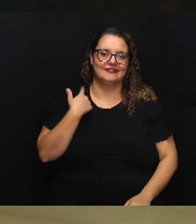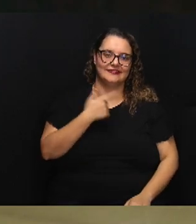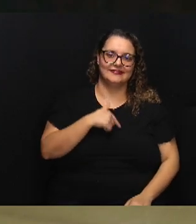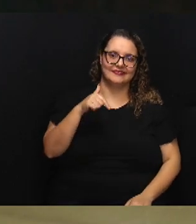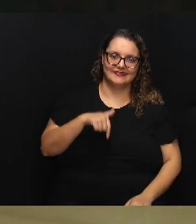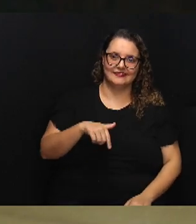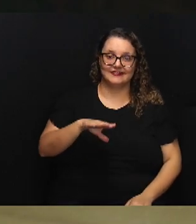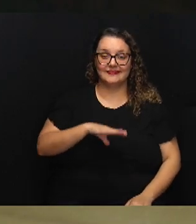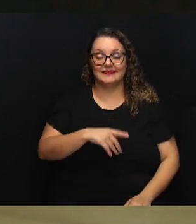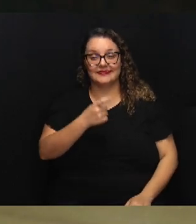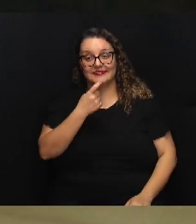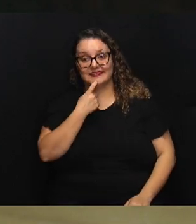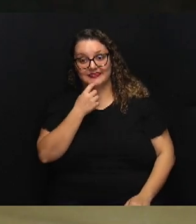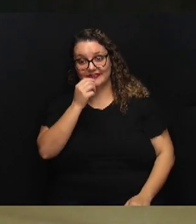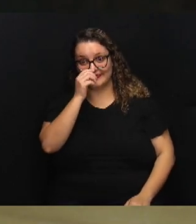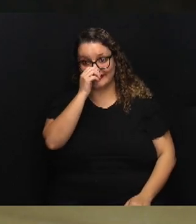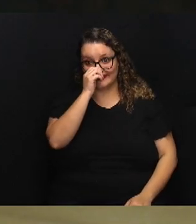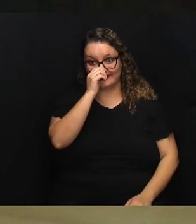em Campinas,